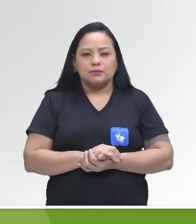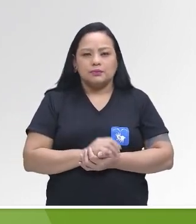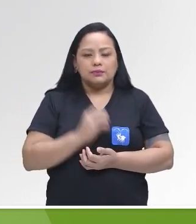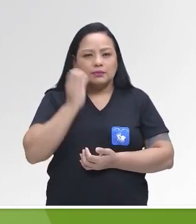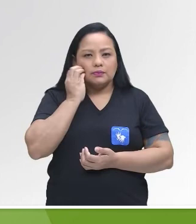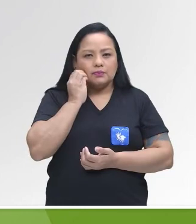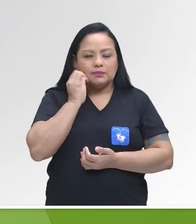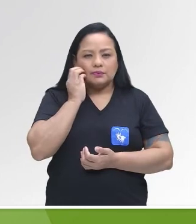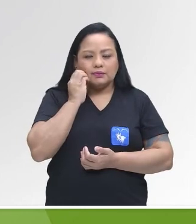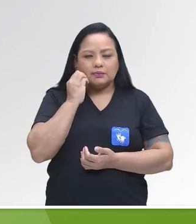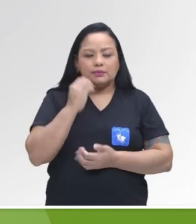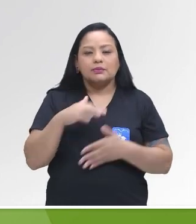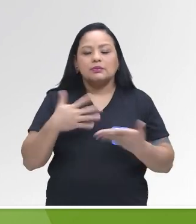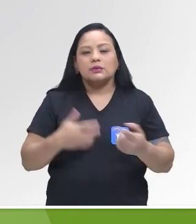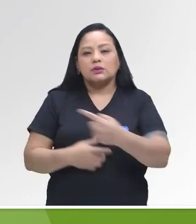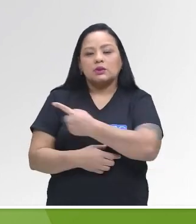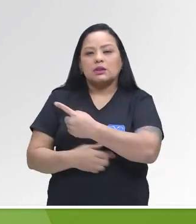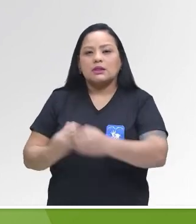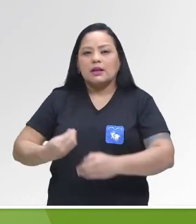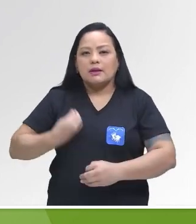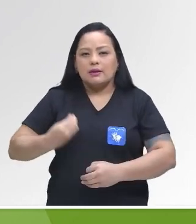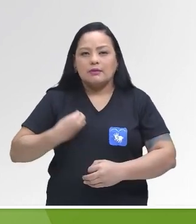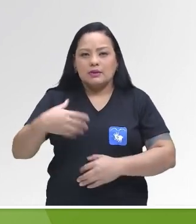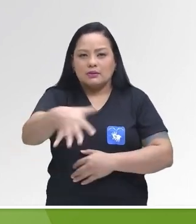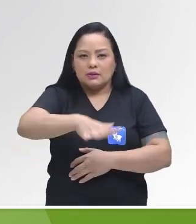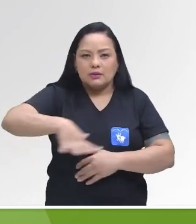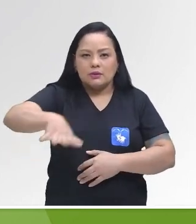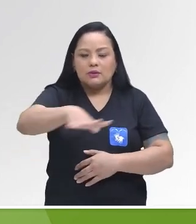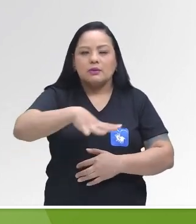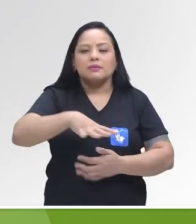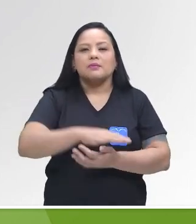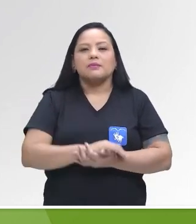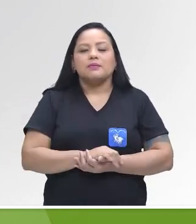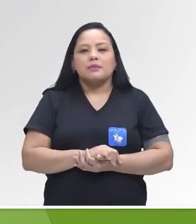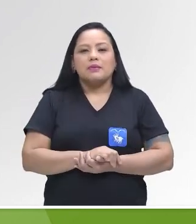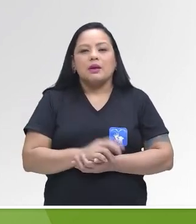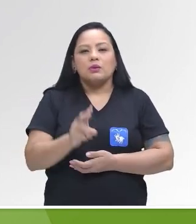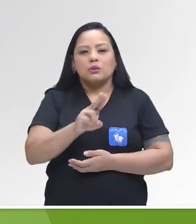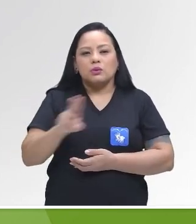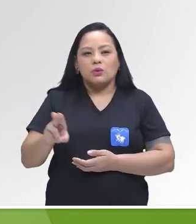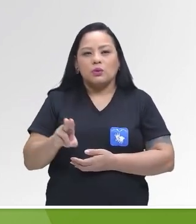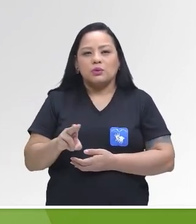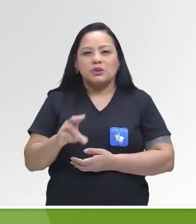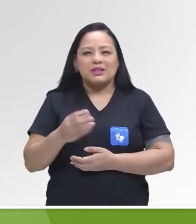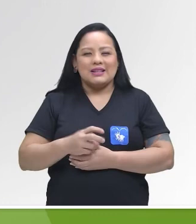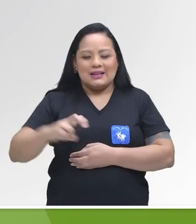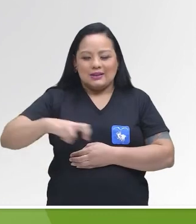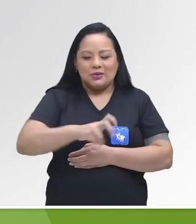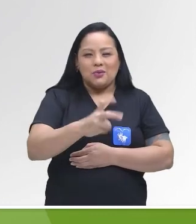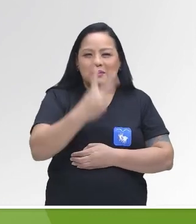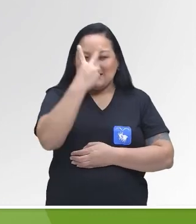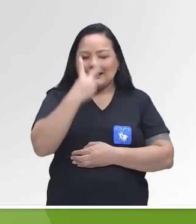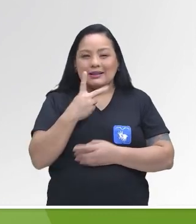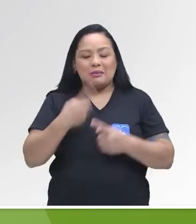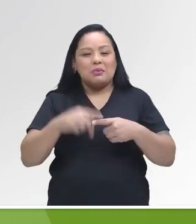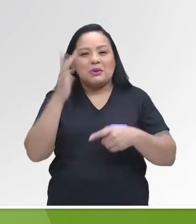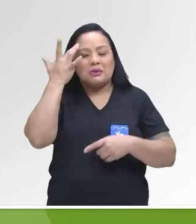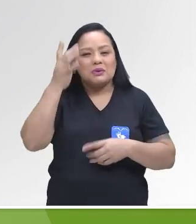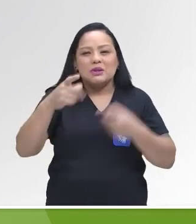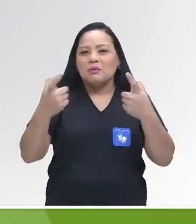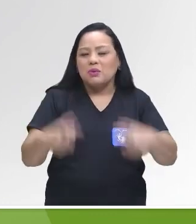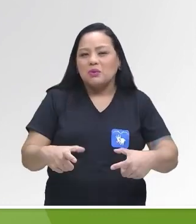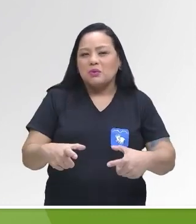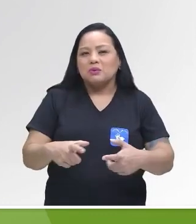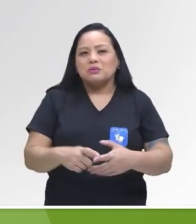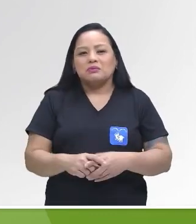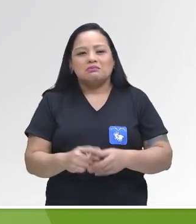tá? E aí eles vivem nesse ambiente. Então, chama-se de cobra cega também, porque não se sabe onde é a